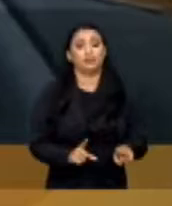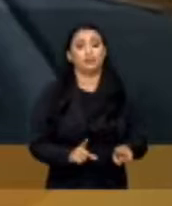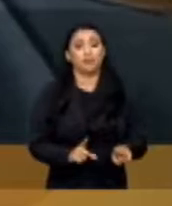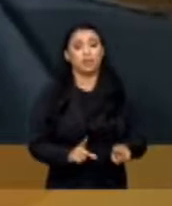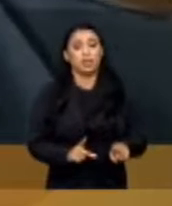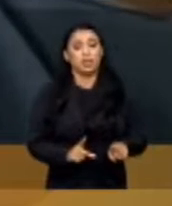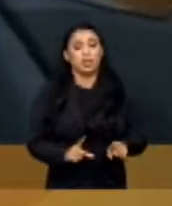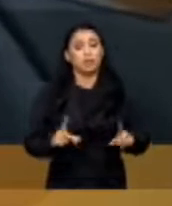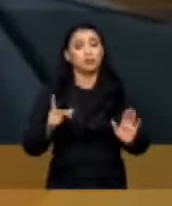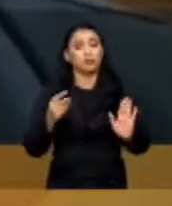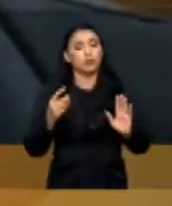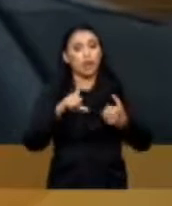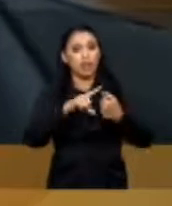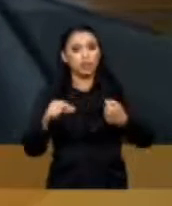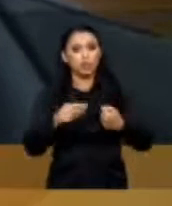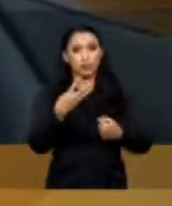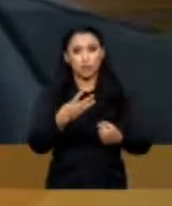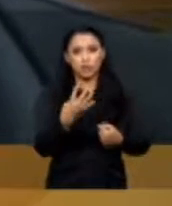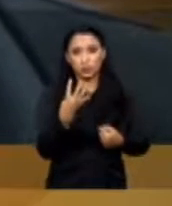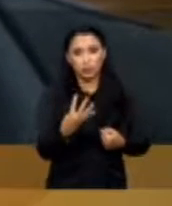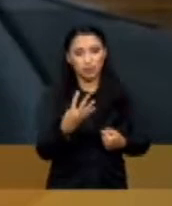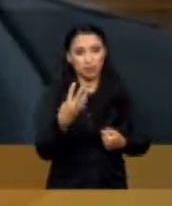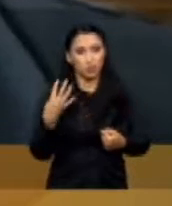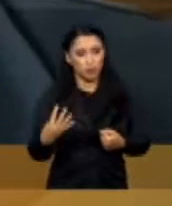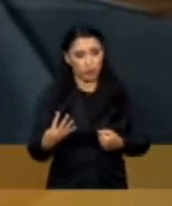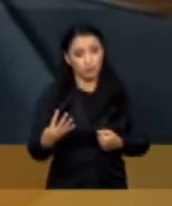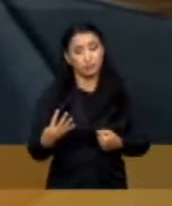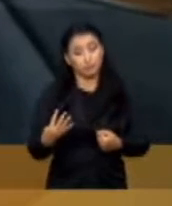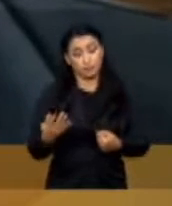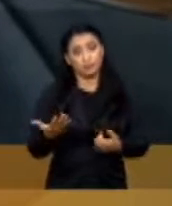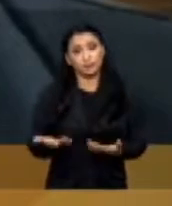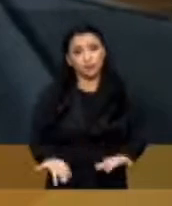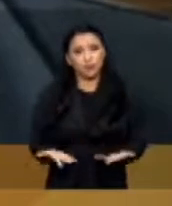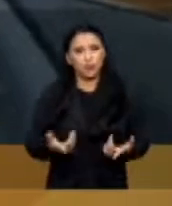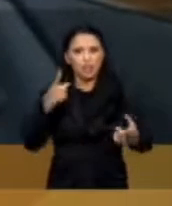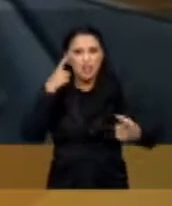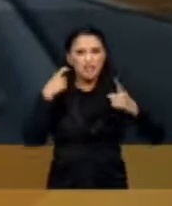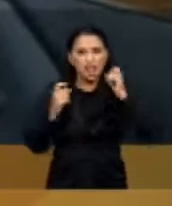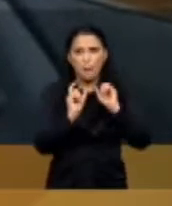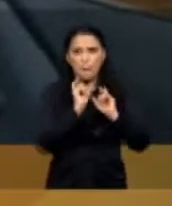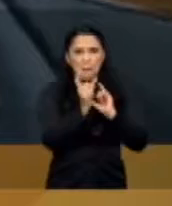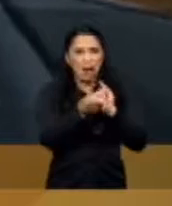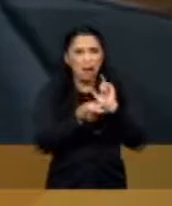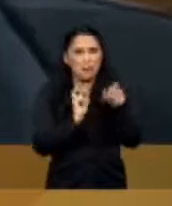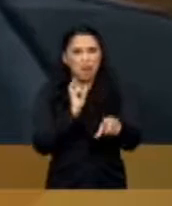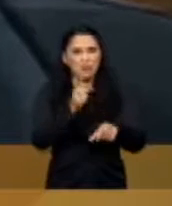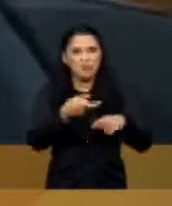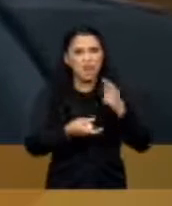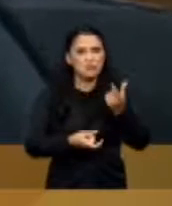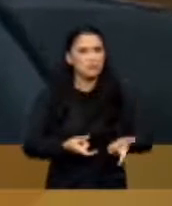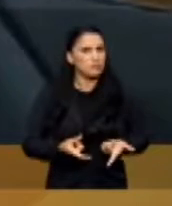dirigiu nos termos do artigo 344. Nesta violência verbal, nesses